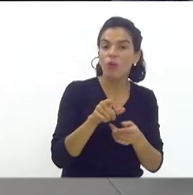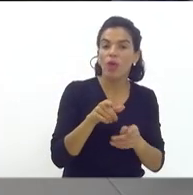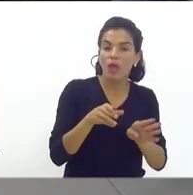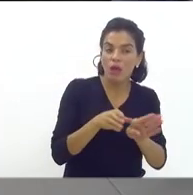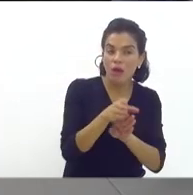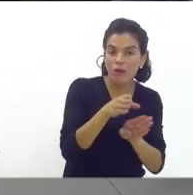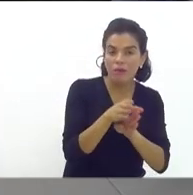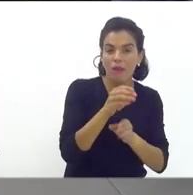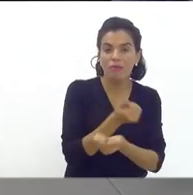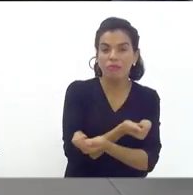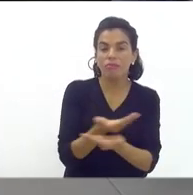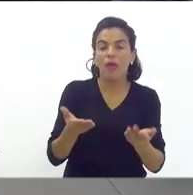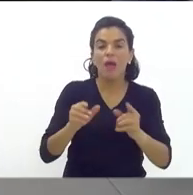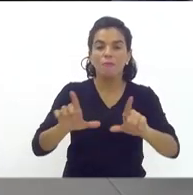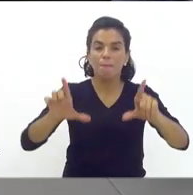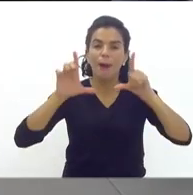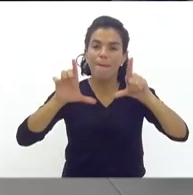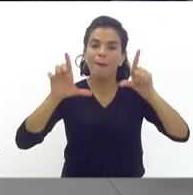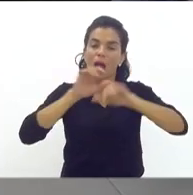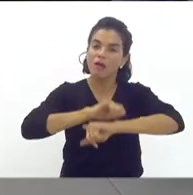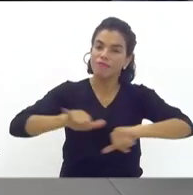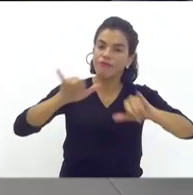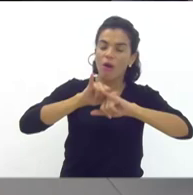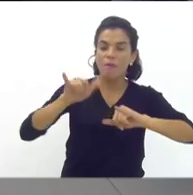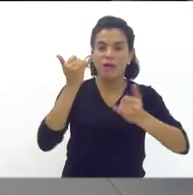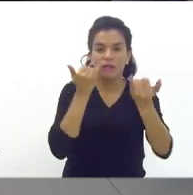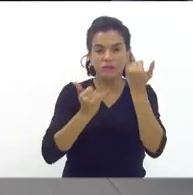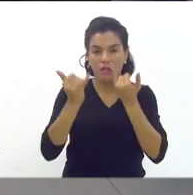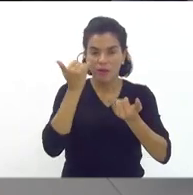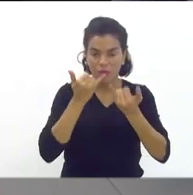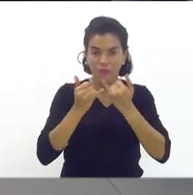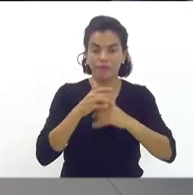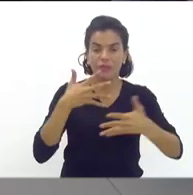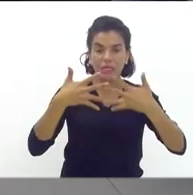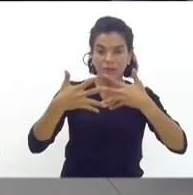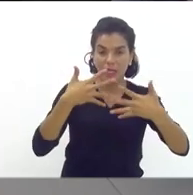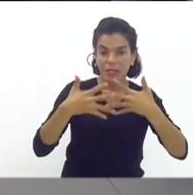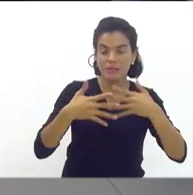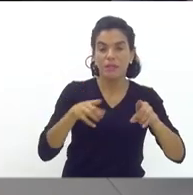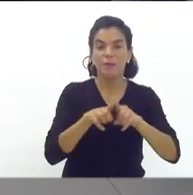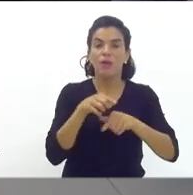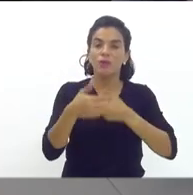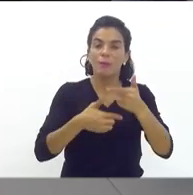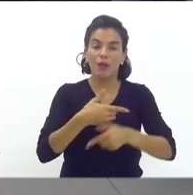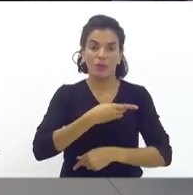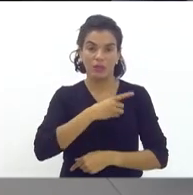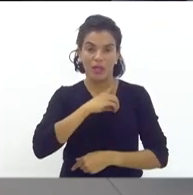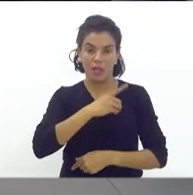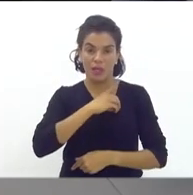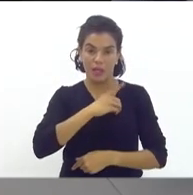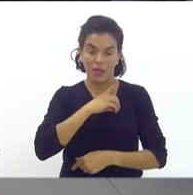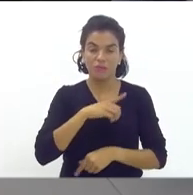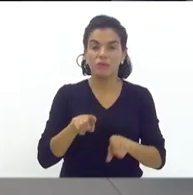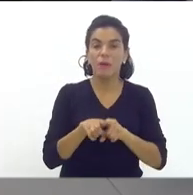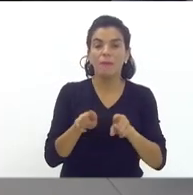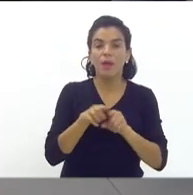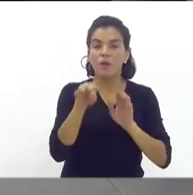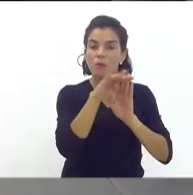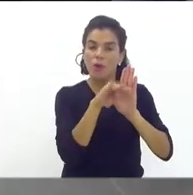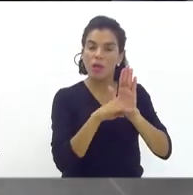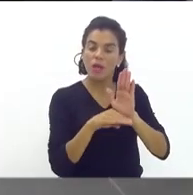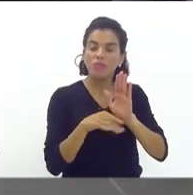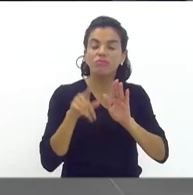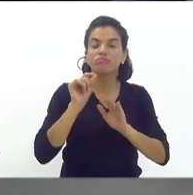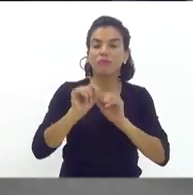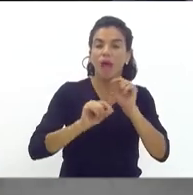dar publicidade as suas decisões esses dias expansão E modernização de serviços Delegados estabelecer padrões de serviço adequado